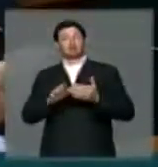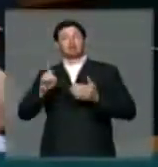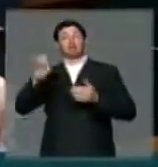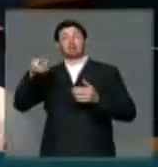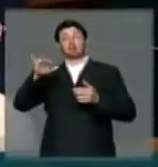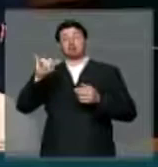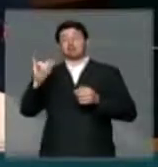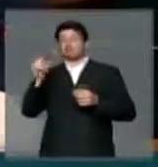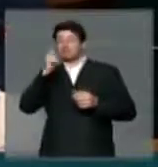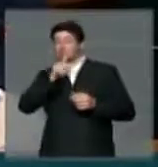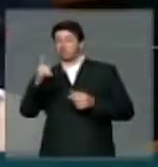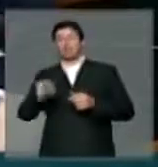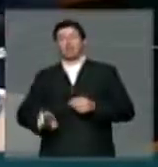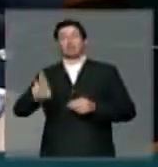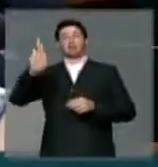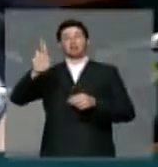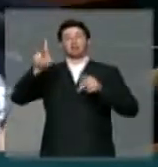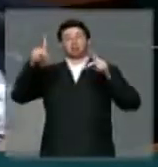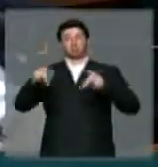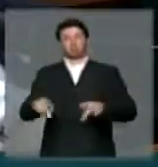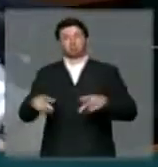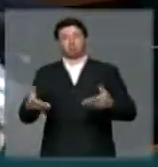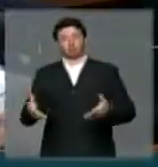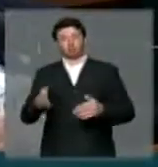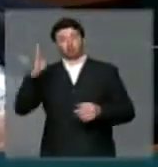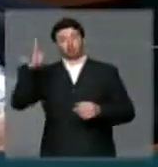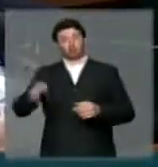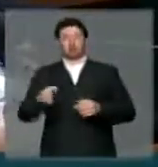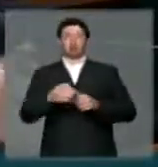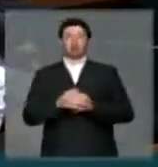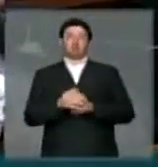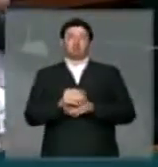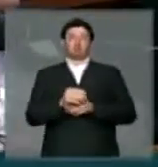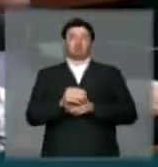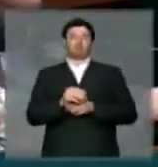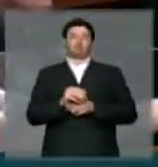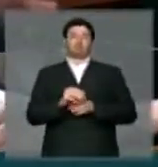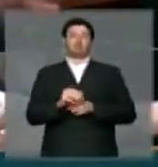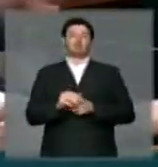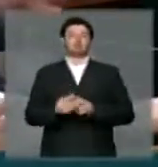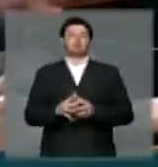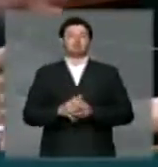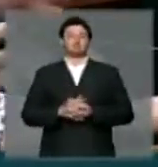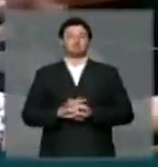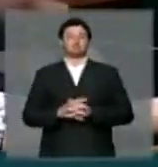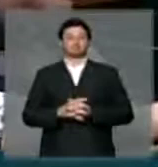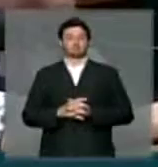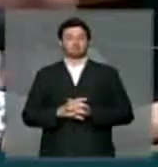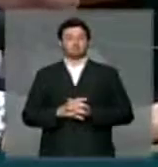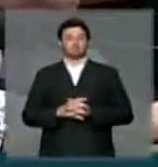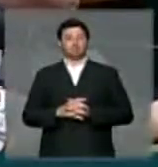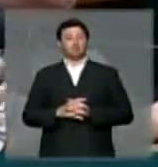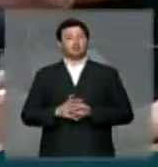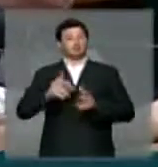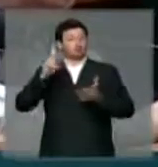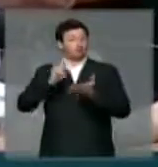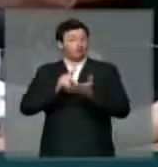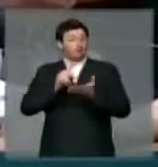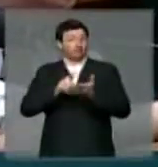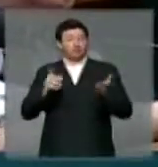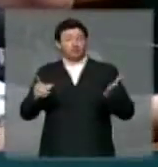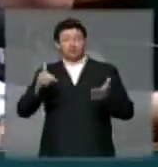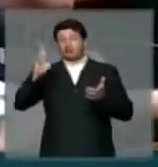sem qualificar a representativa ou participativa ou direta, que é o que se pretende como autêntica,